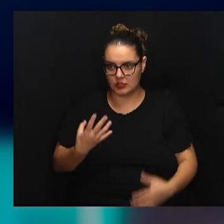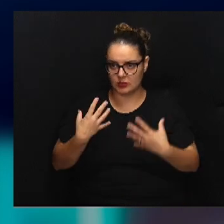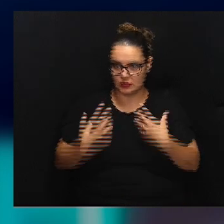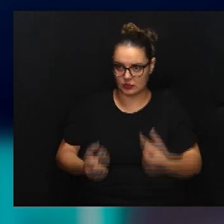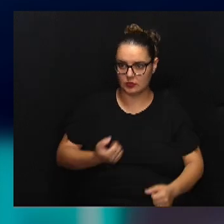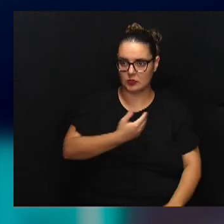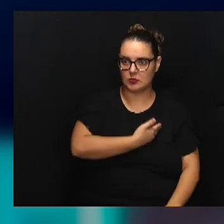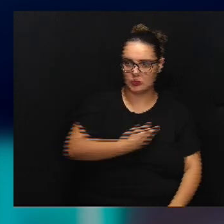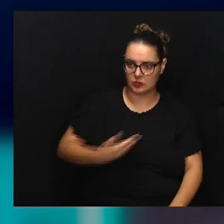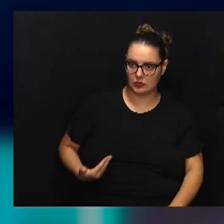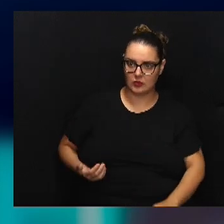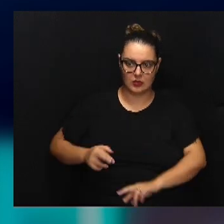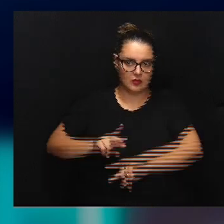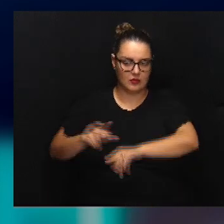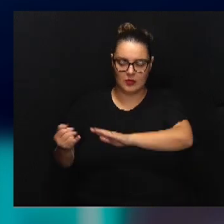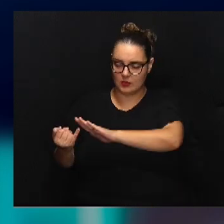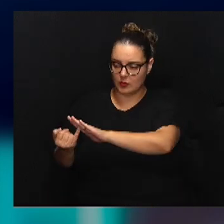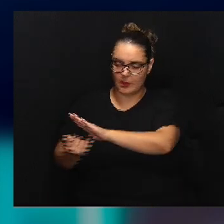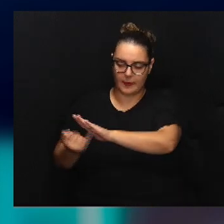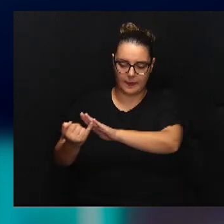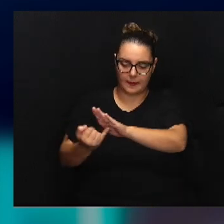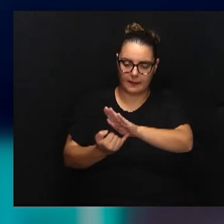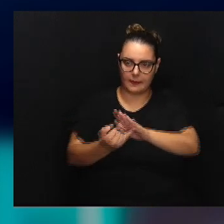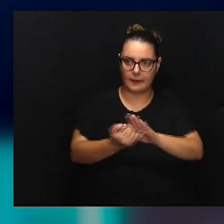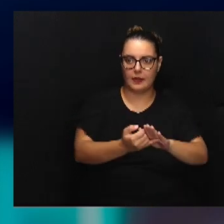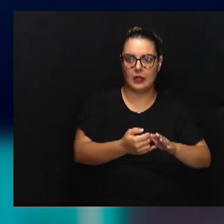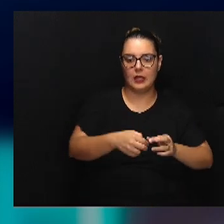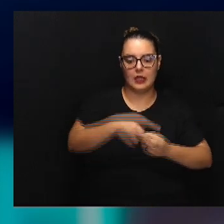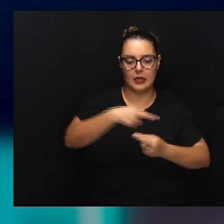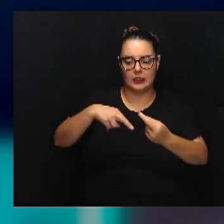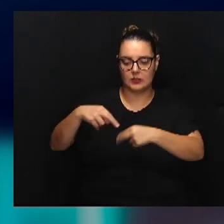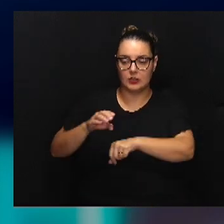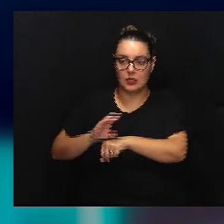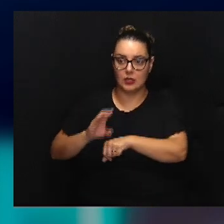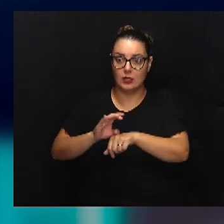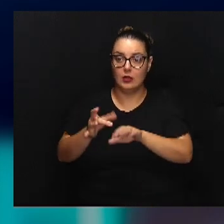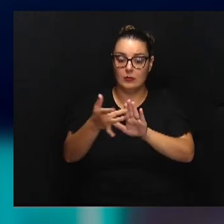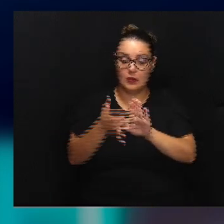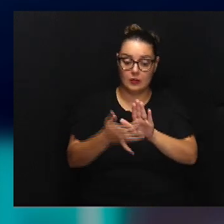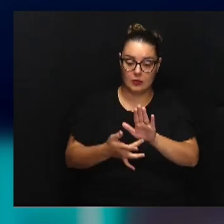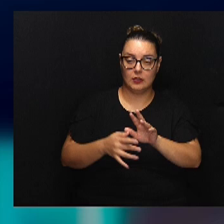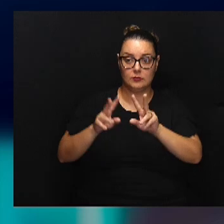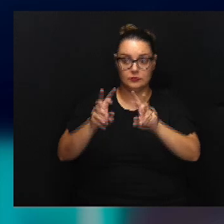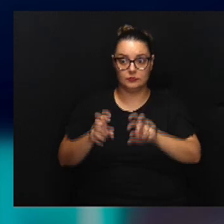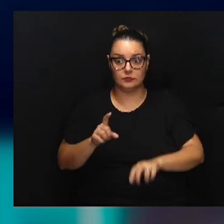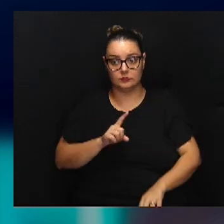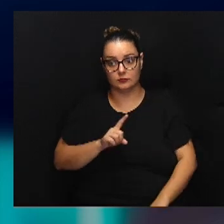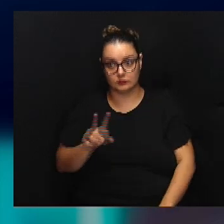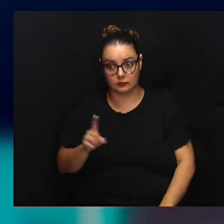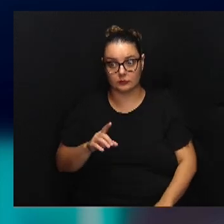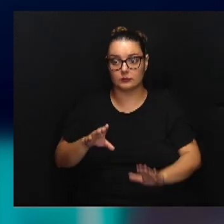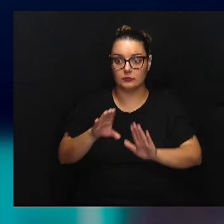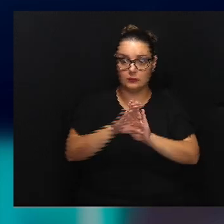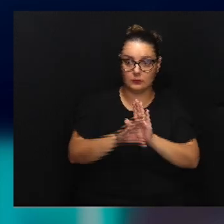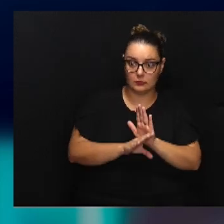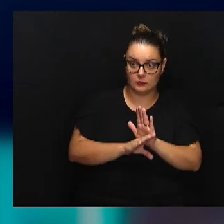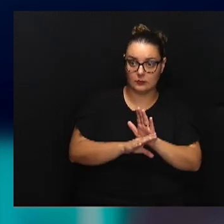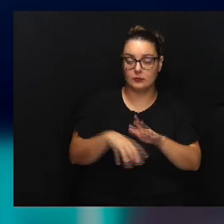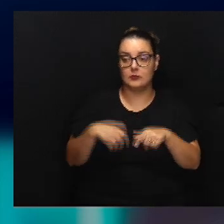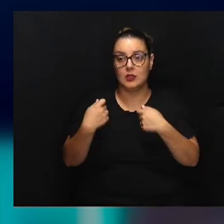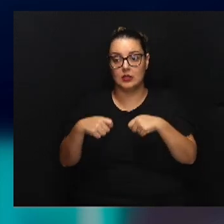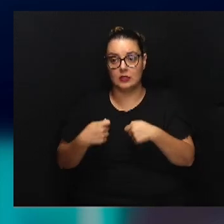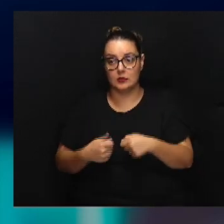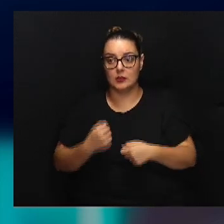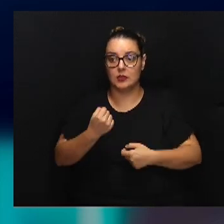diversas entidades vinculadas a cursinhos pautaram esse tema, não o programa, mas a necessidade de